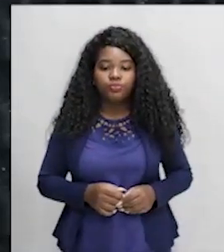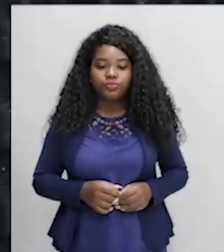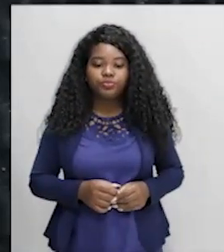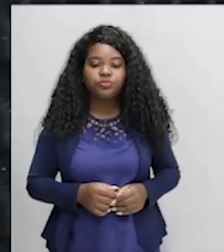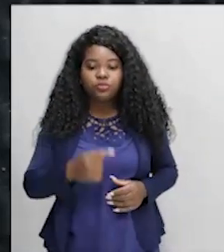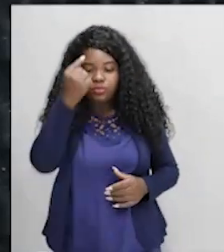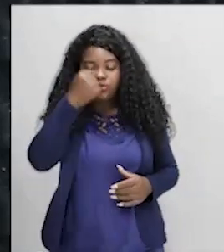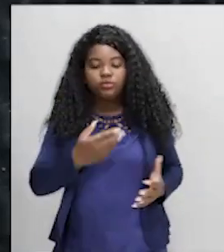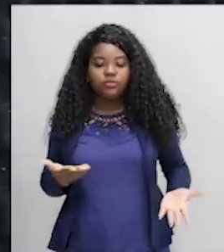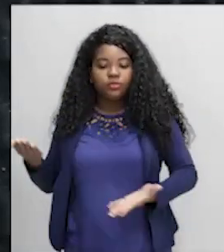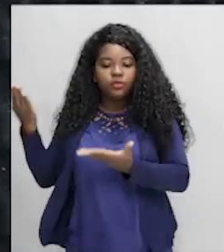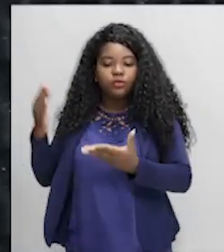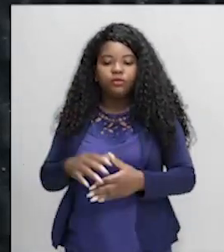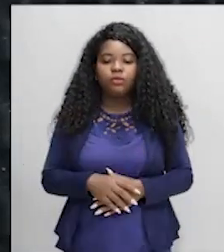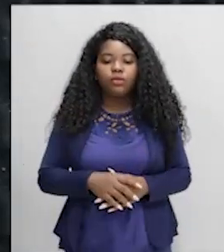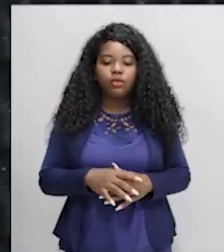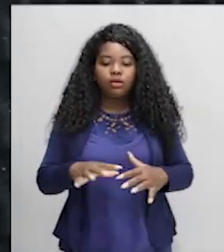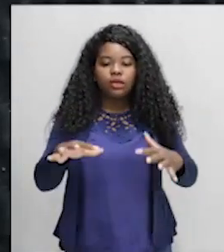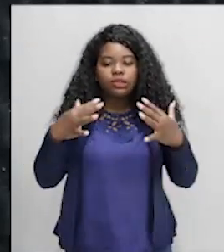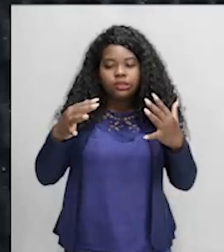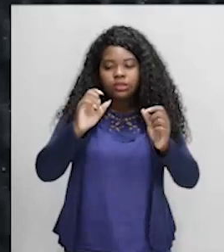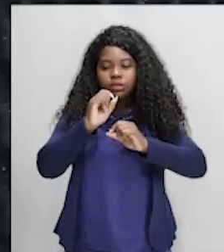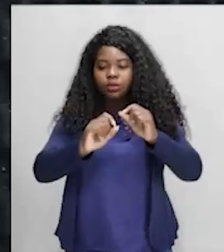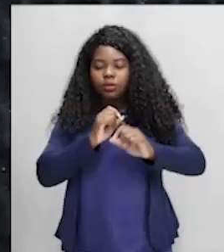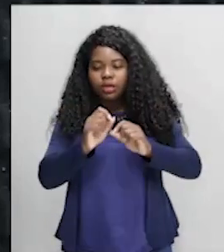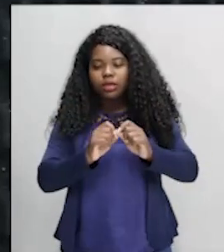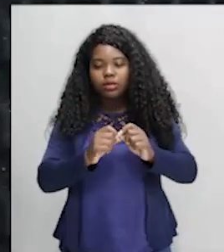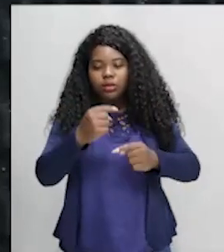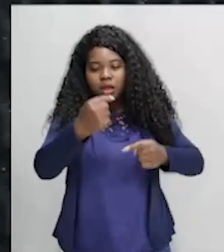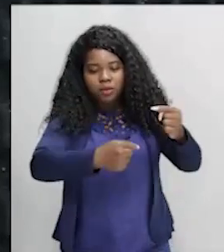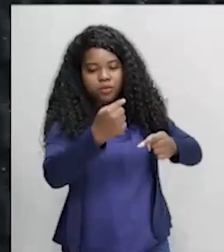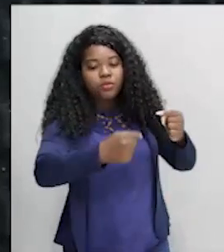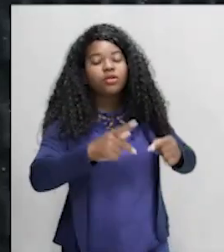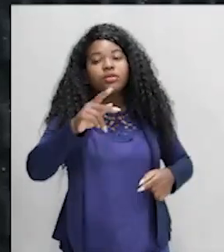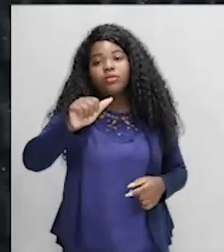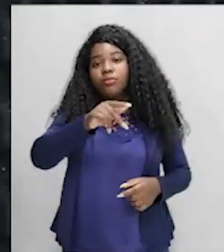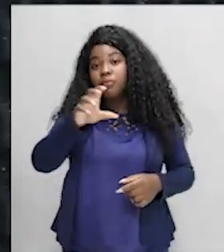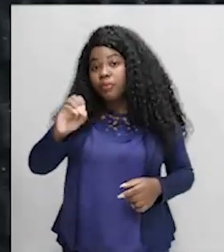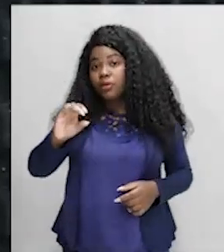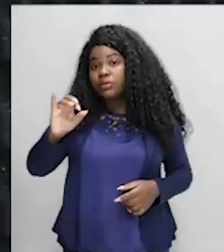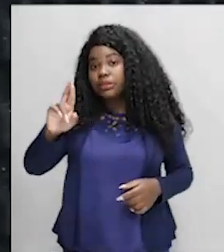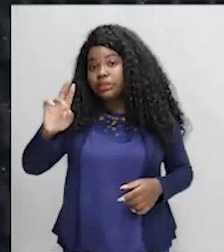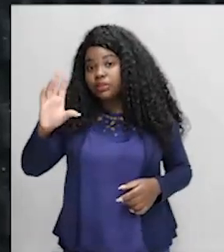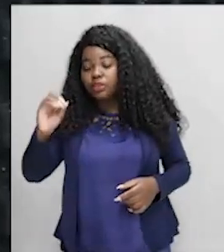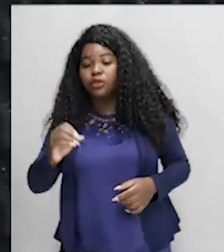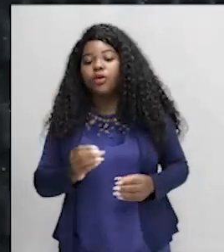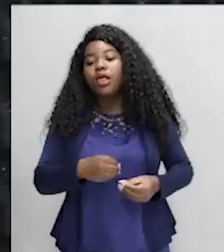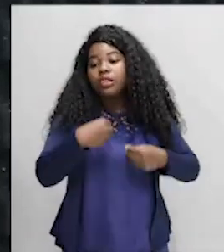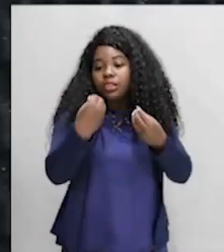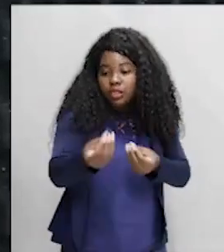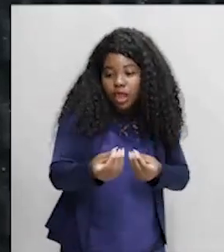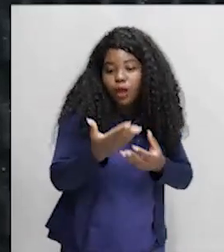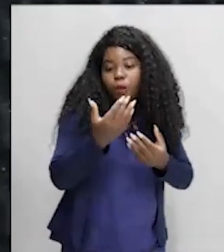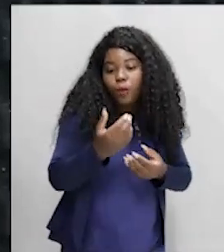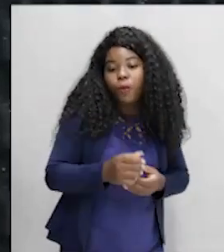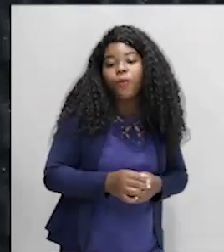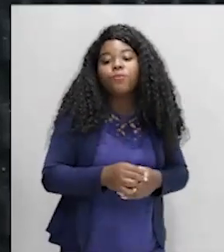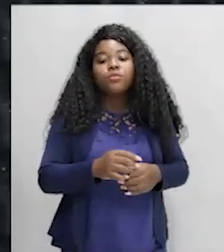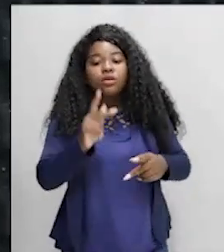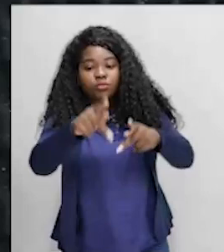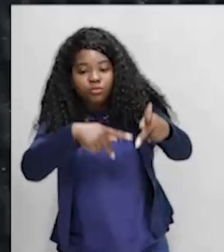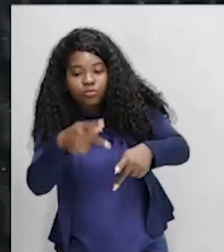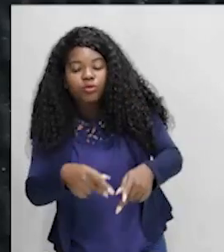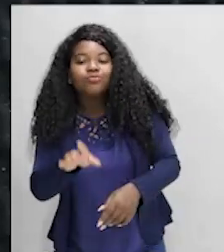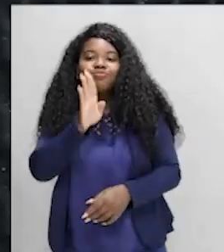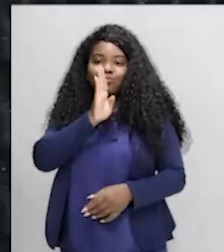coisas que mais chamavam atenção era aquela estrutura da política do pão e circo, lembram? Né? Dê comida para o povo, que o povo se cala. Dê diversão para o povo, que o